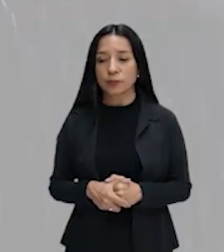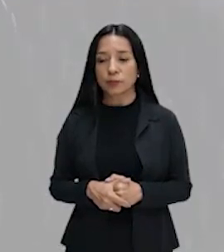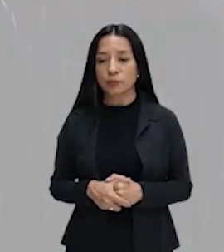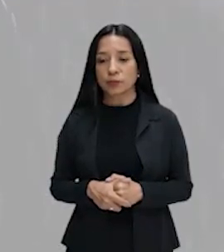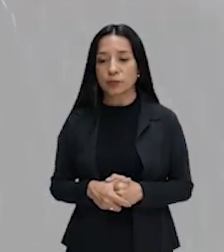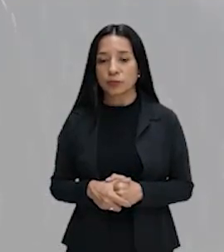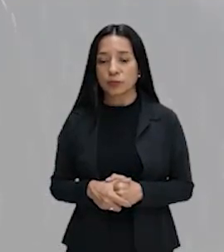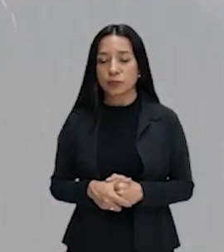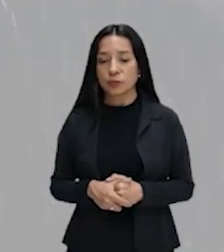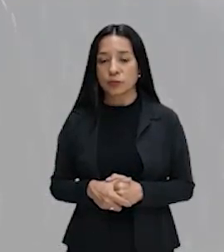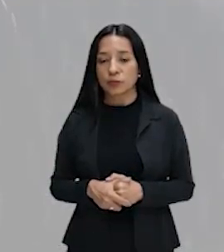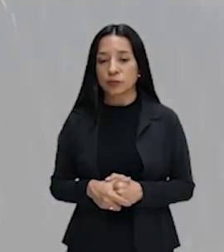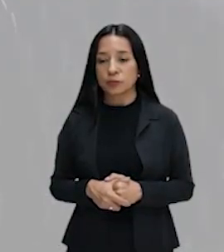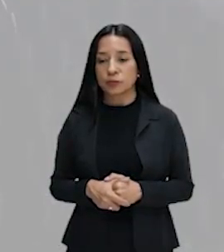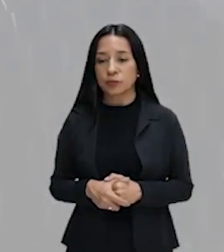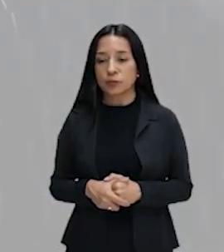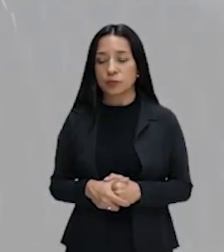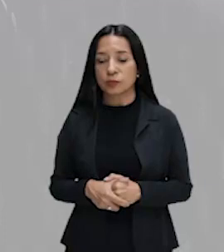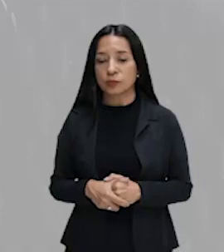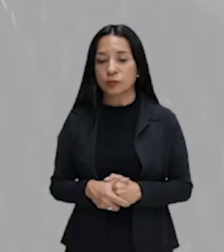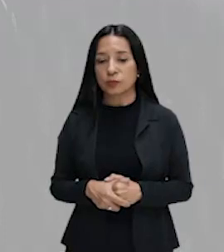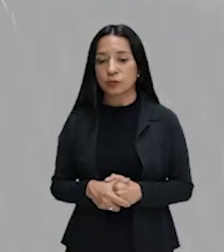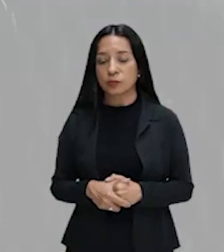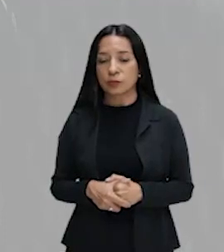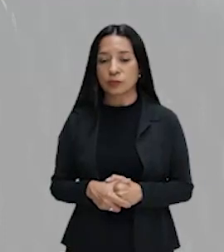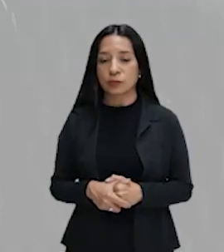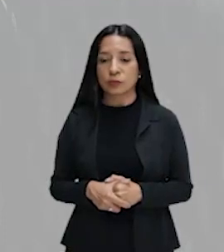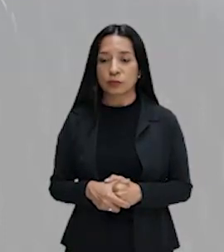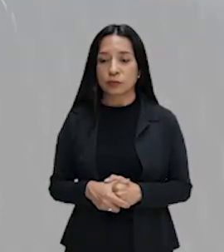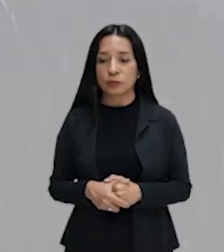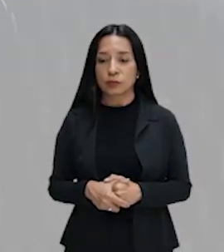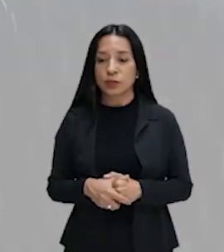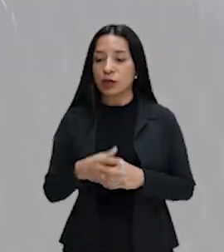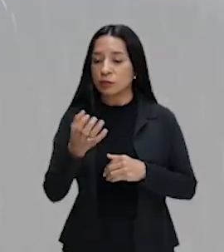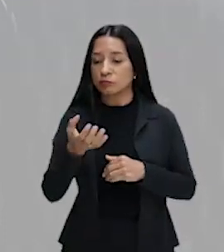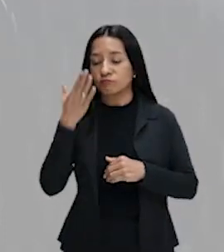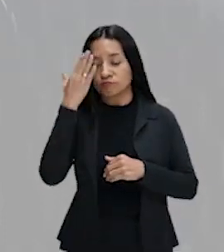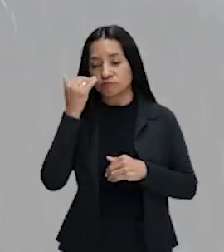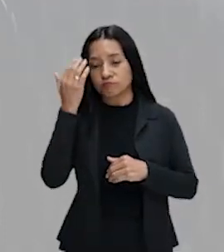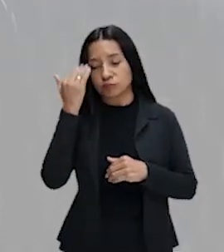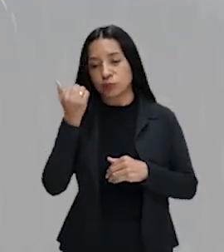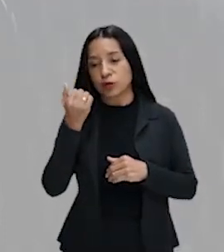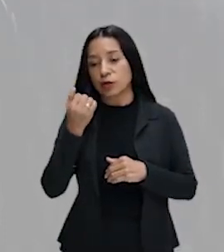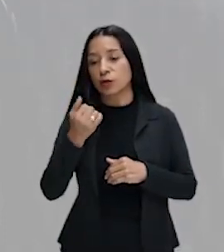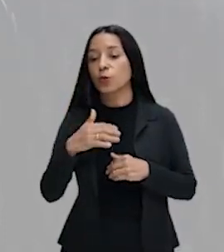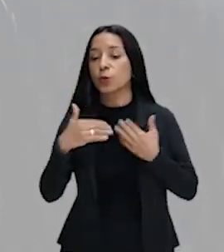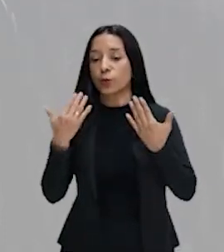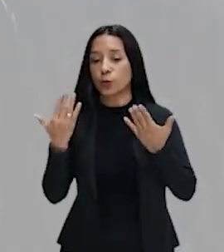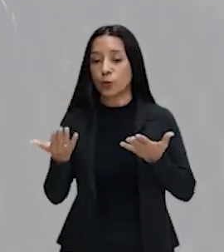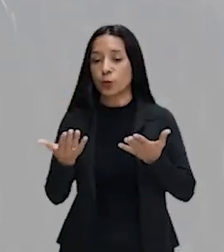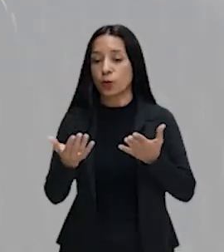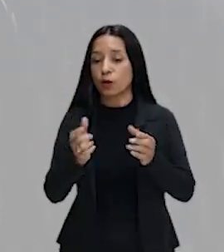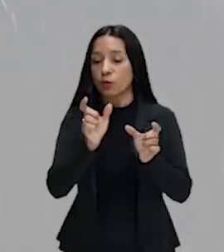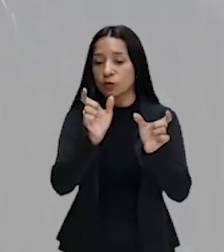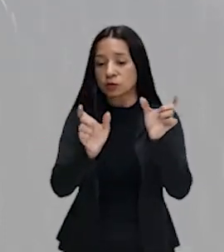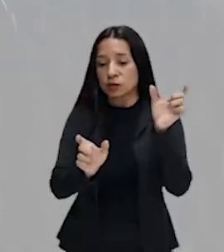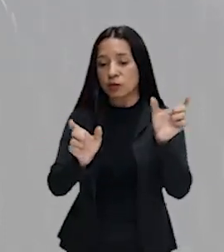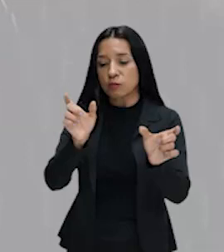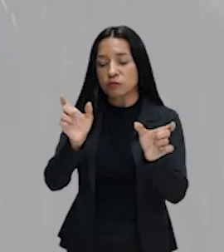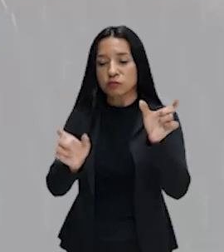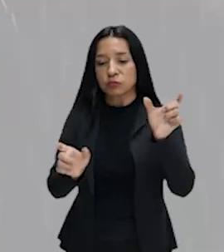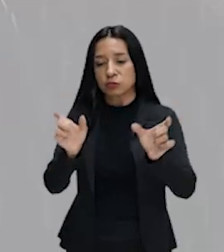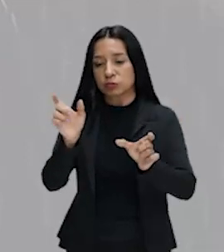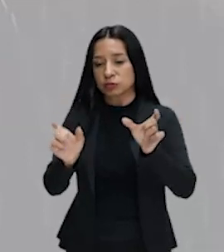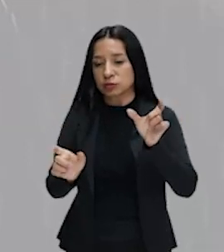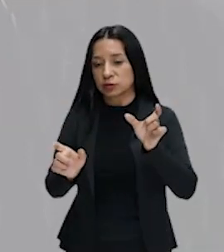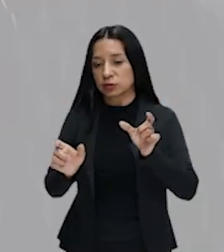azão-azinho, Czão-Czinho, seja. Então, ele quer saber qual vai ser a proporção de fenótipos